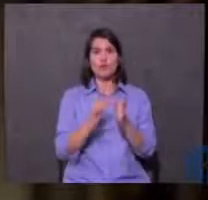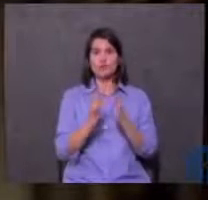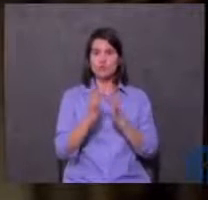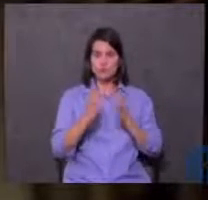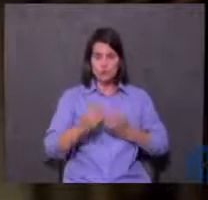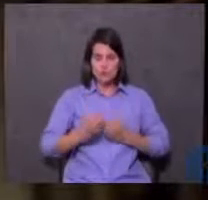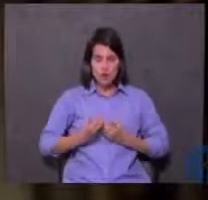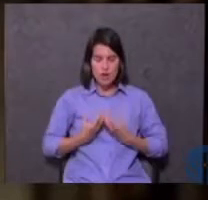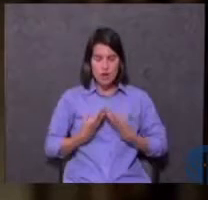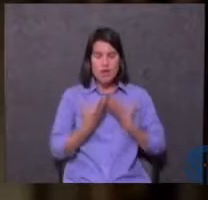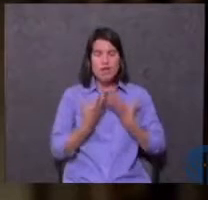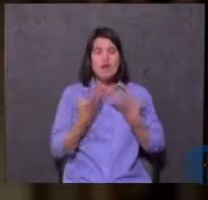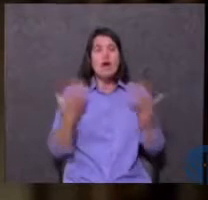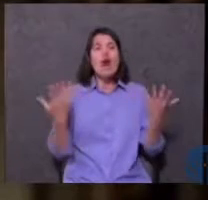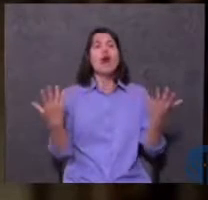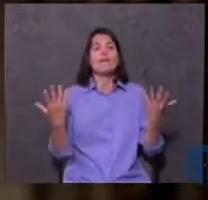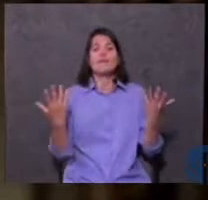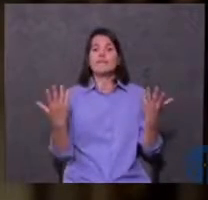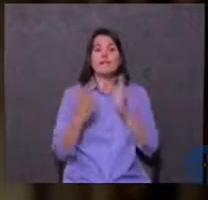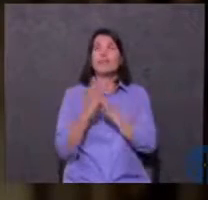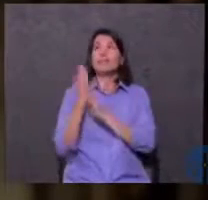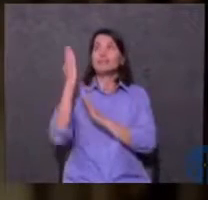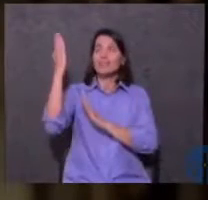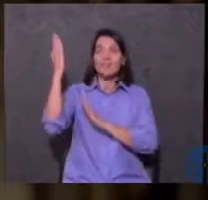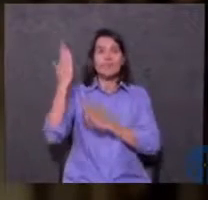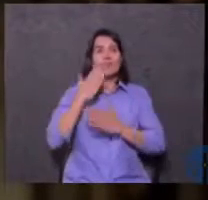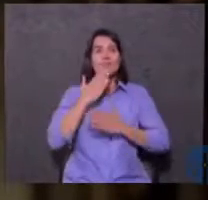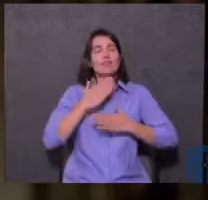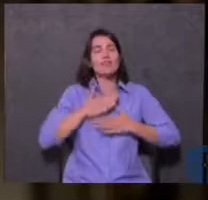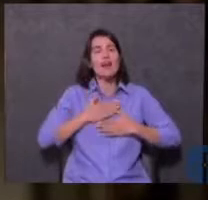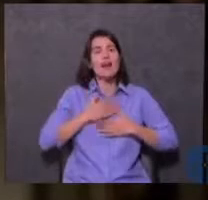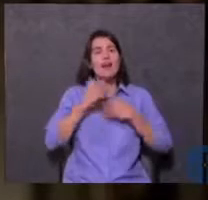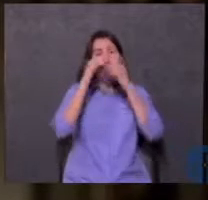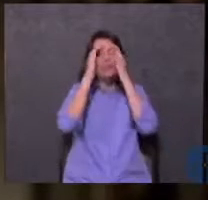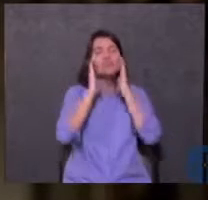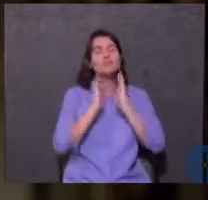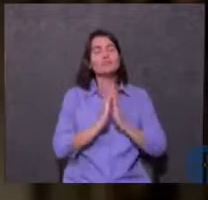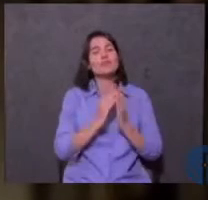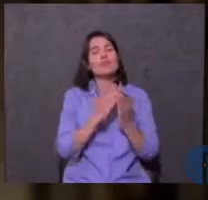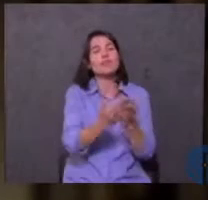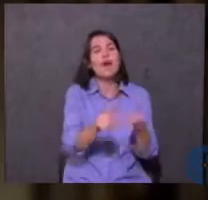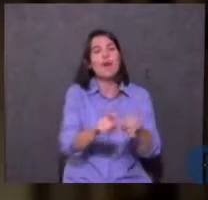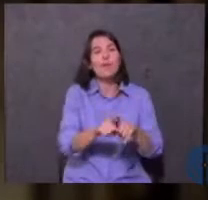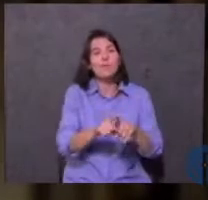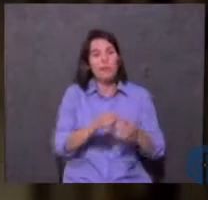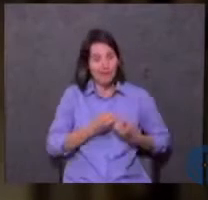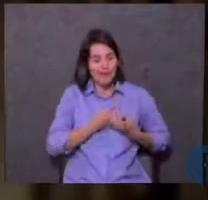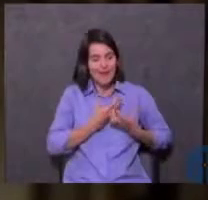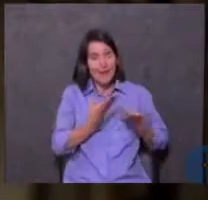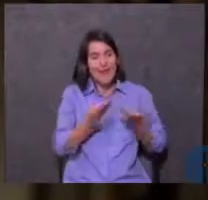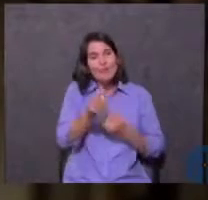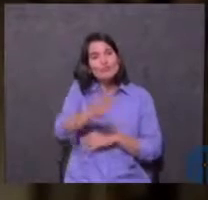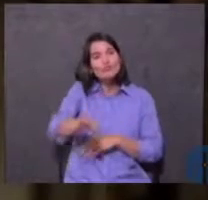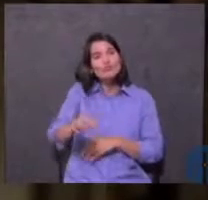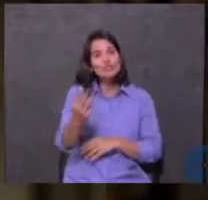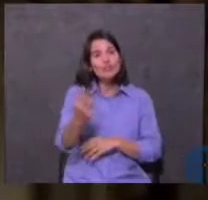Deus, luz que Nossa Senhora meteu no peito dos pastorinhos e que tanto os